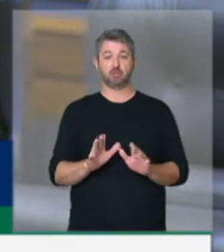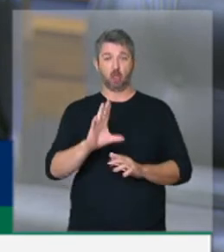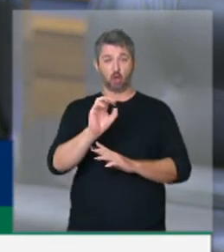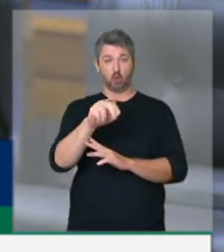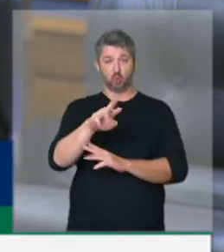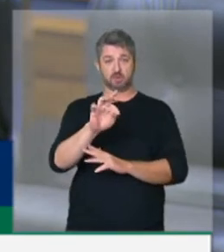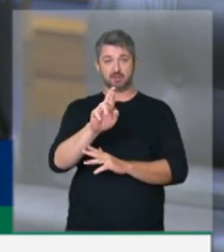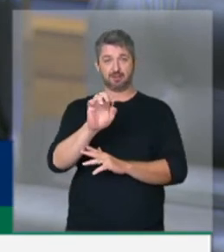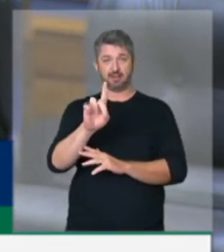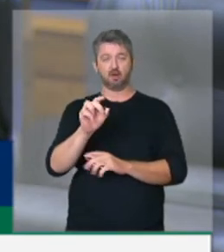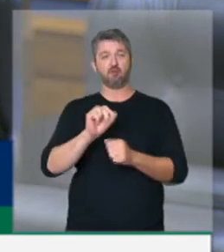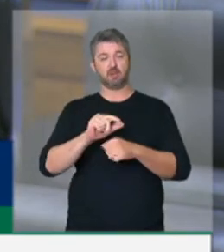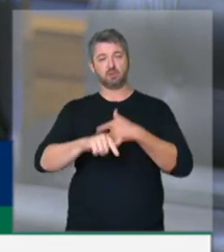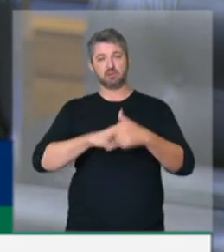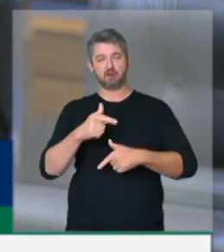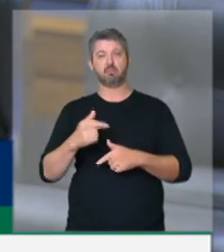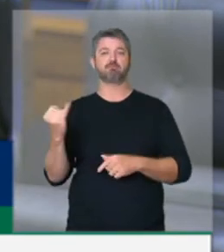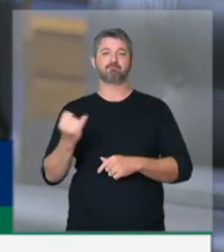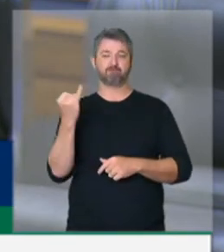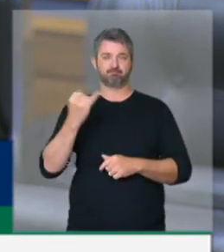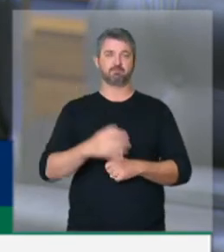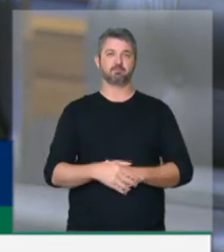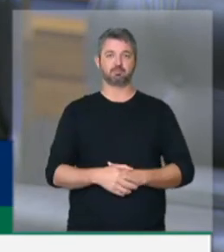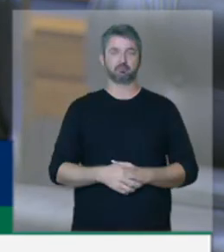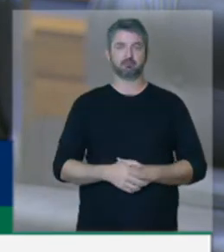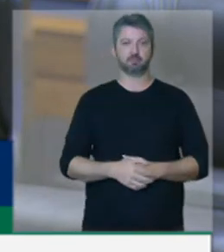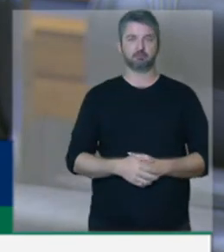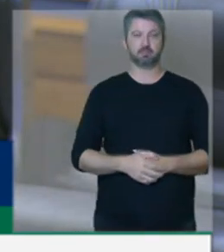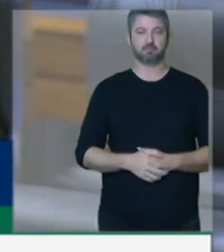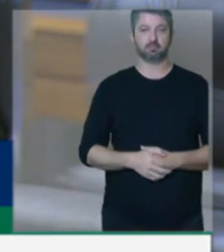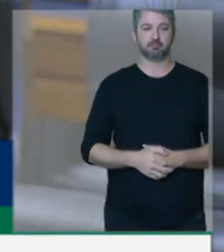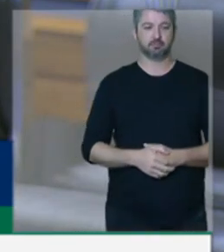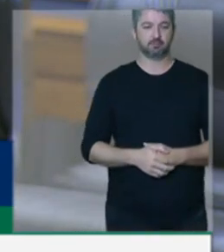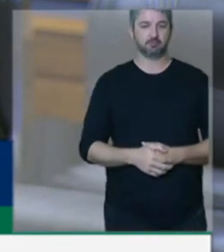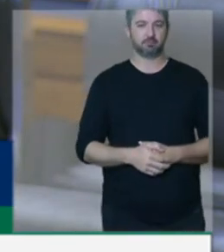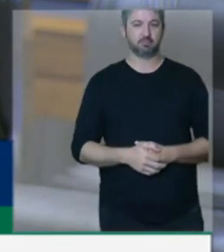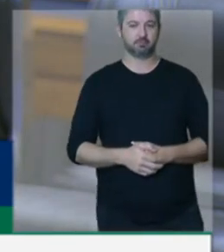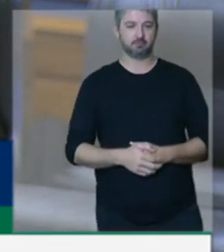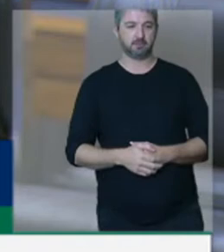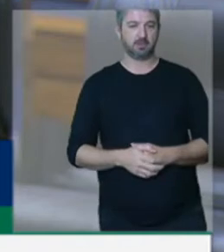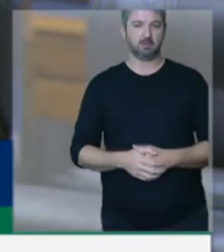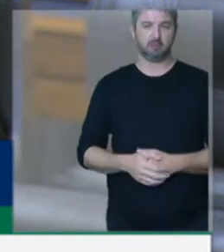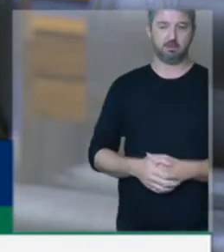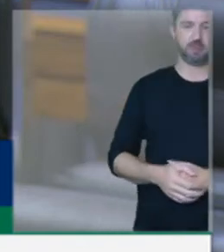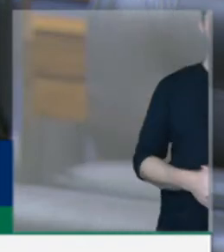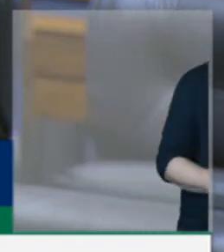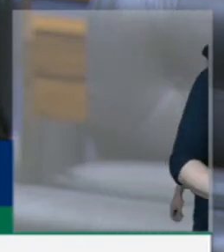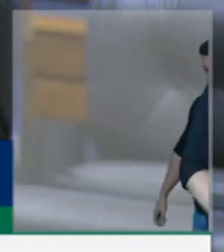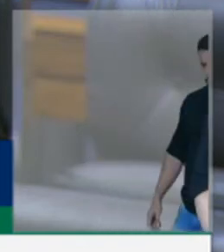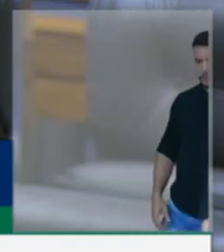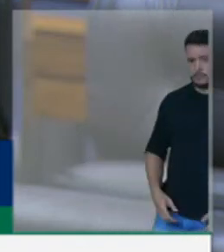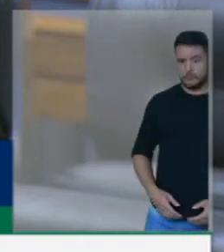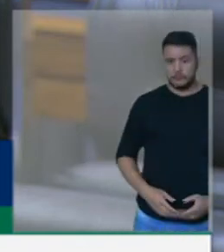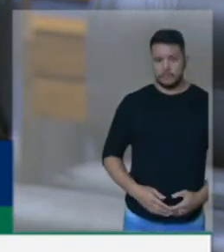concentrados prestam um grande serviço, levando emprego para o interior do estado. Então, ao invés do ribeirinho, do povo